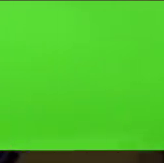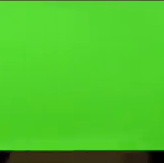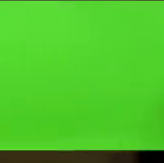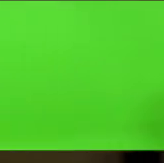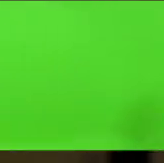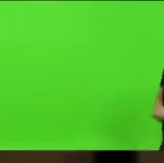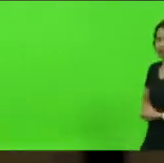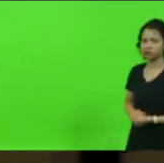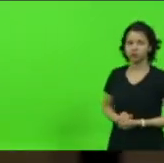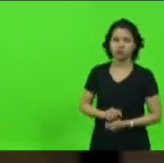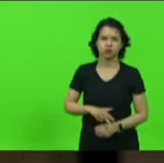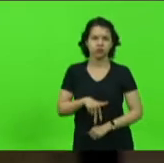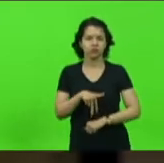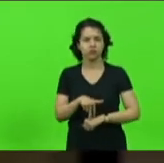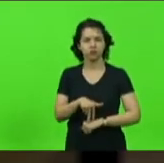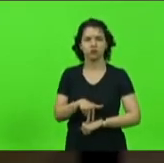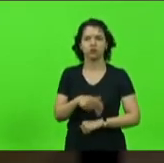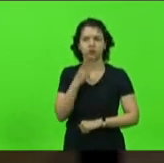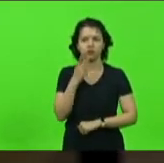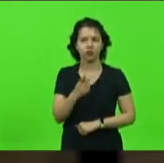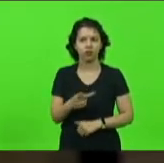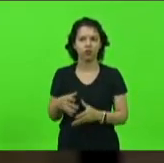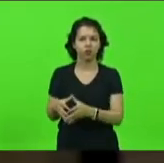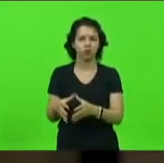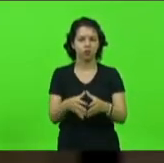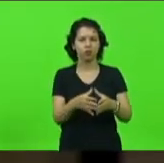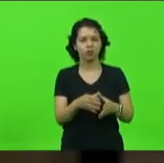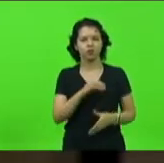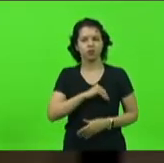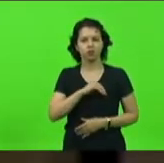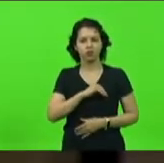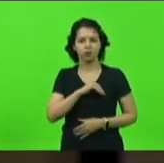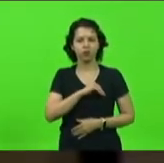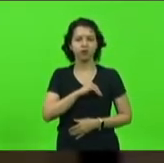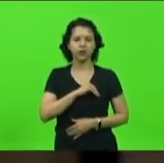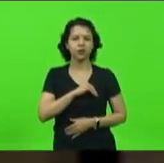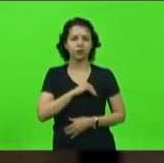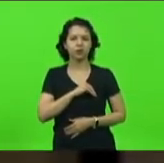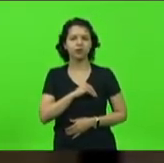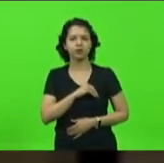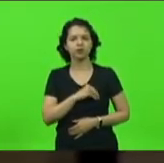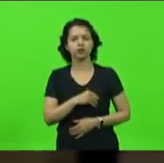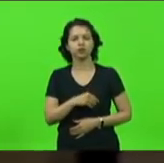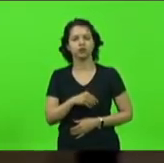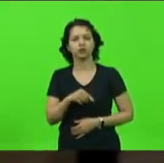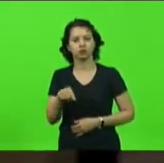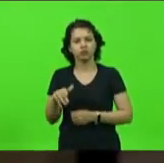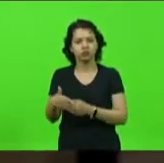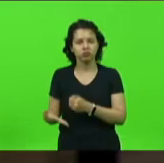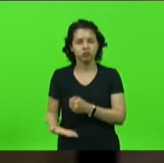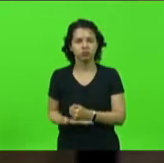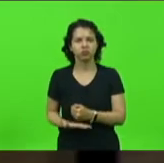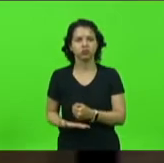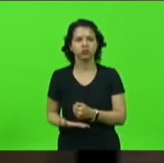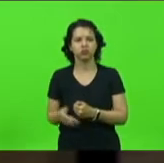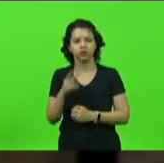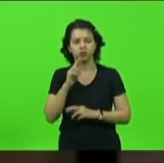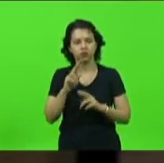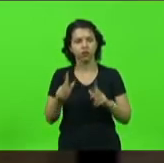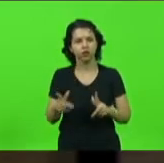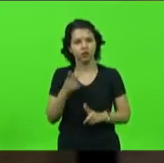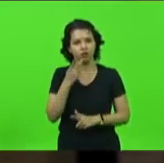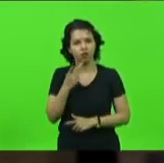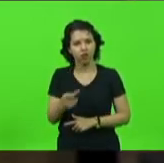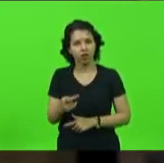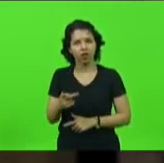das categorias que recebem salários mais baixos. É bem diferente de chamar o cara de baixo. Então,